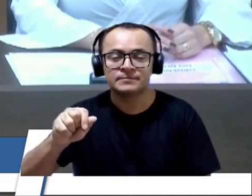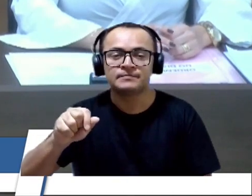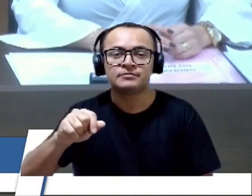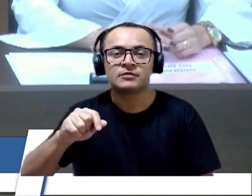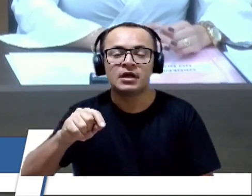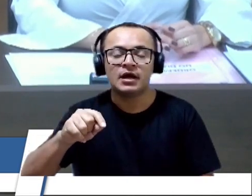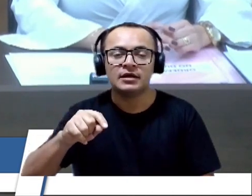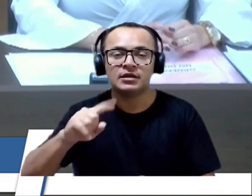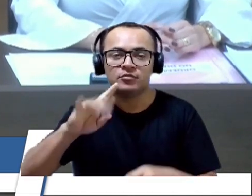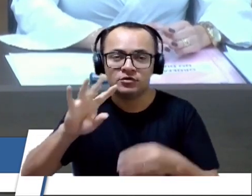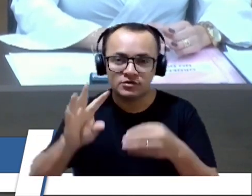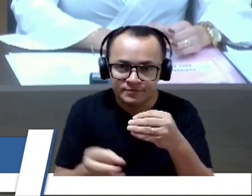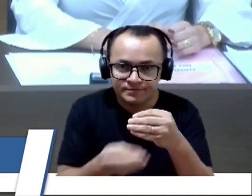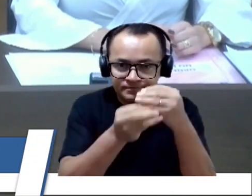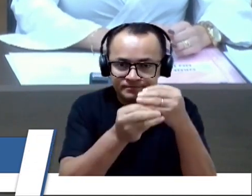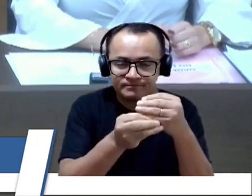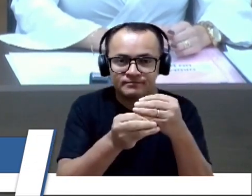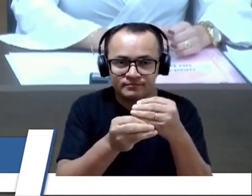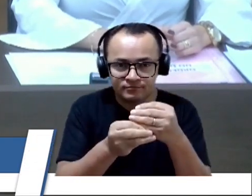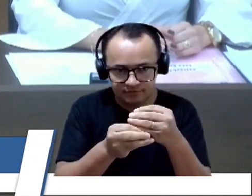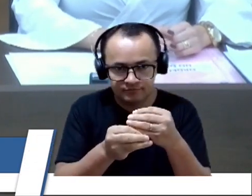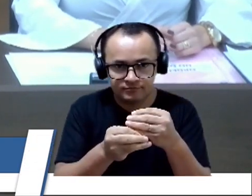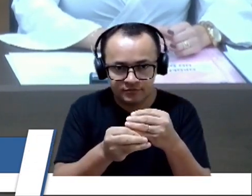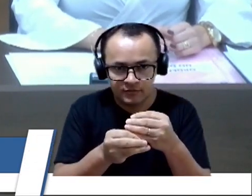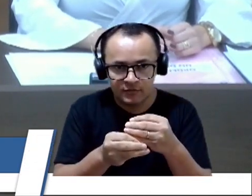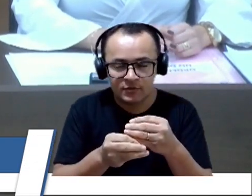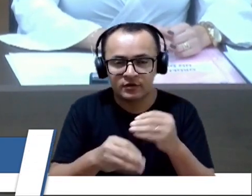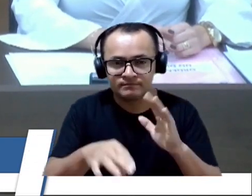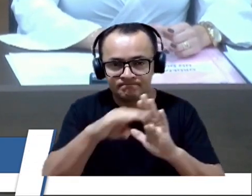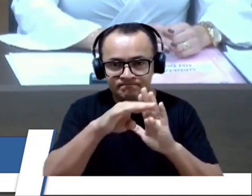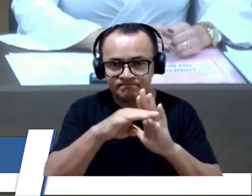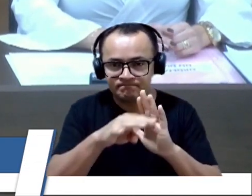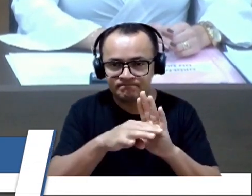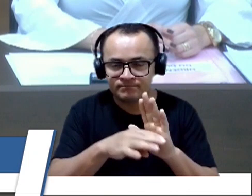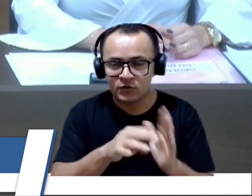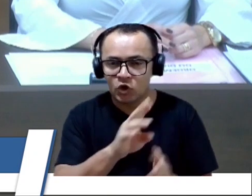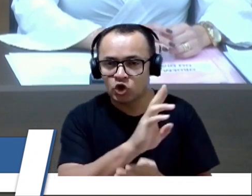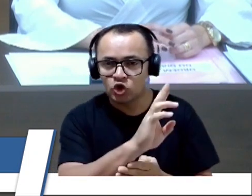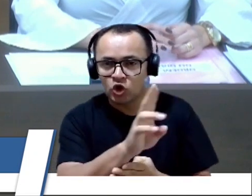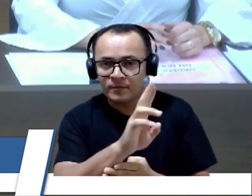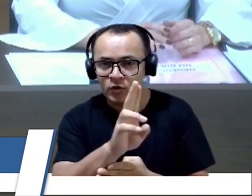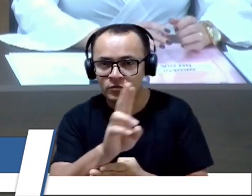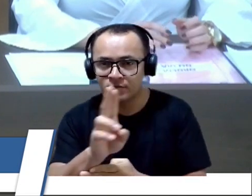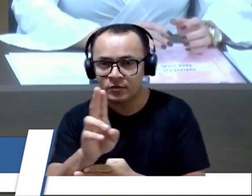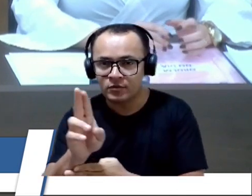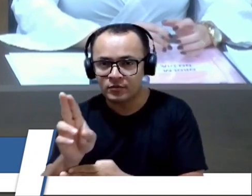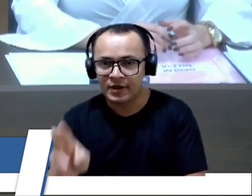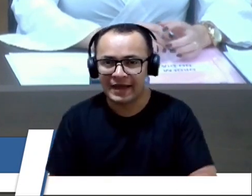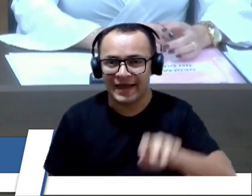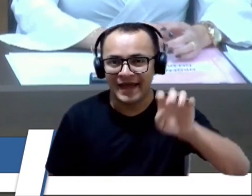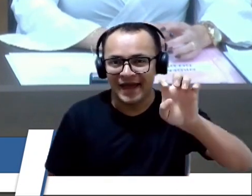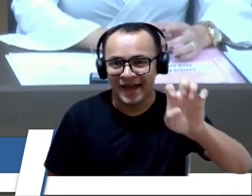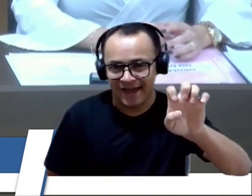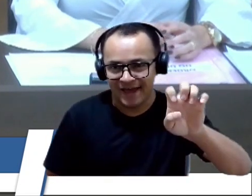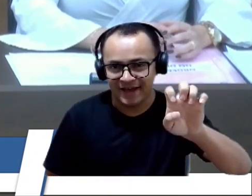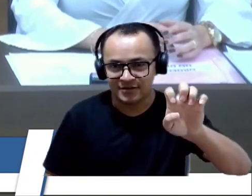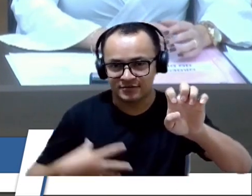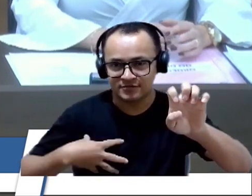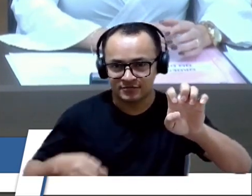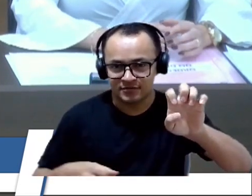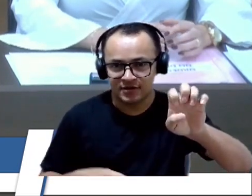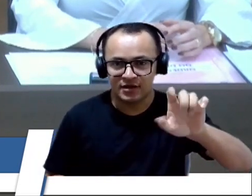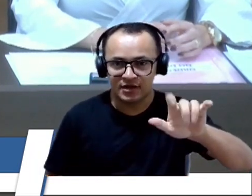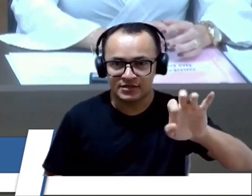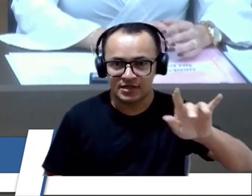os 6, mantendo a tradição de nomear com a inicial da letra E, Elizabeth, Eli e